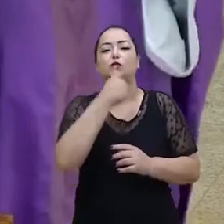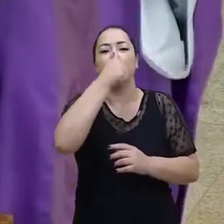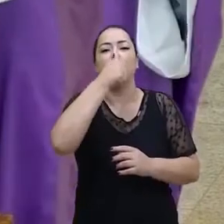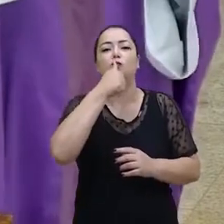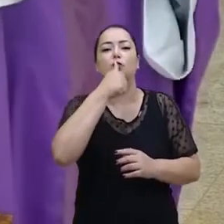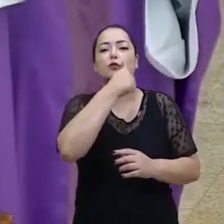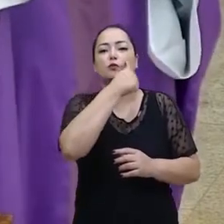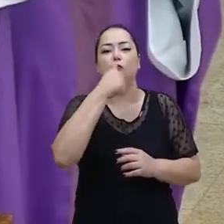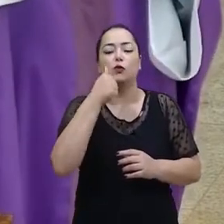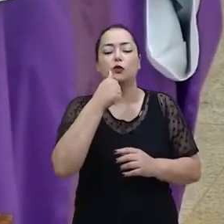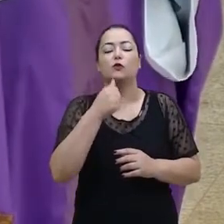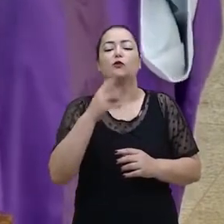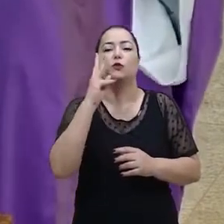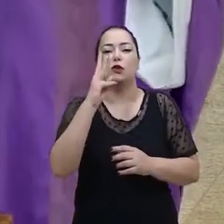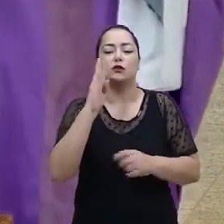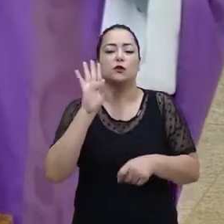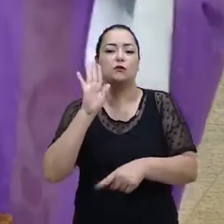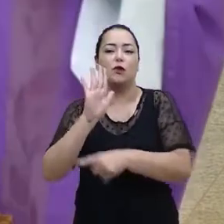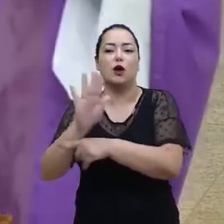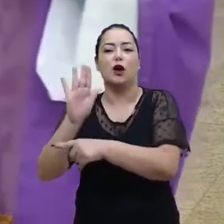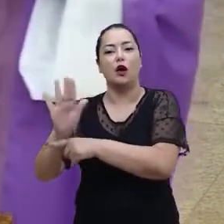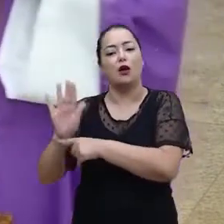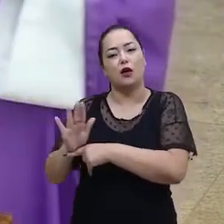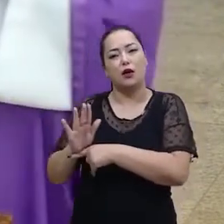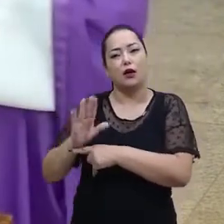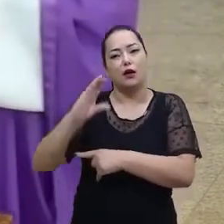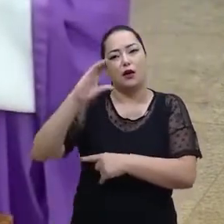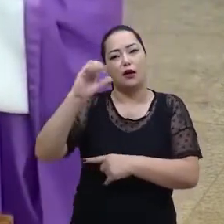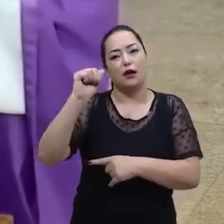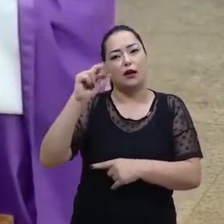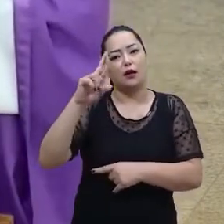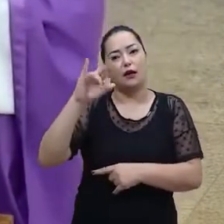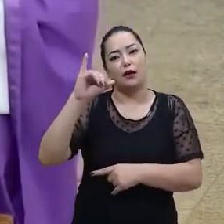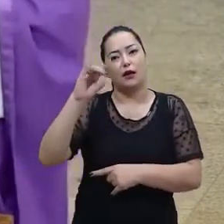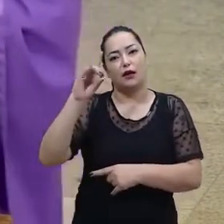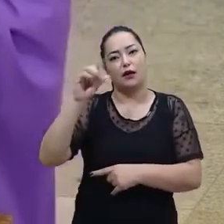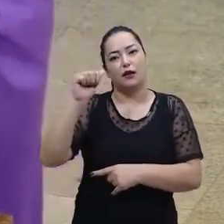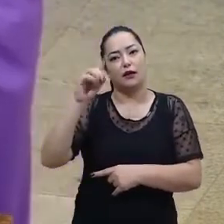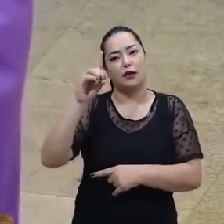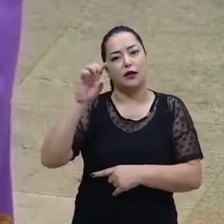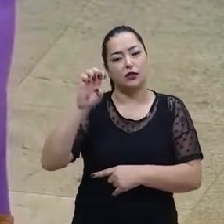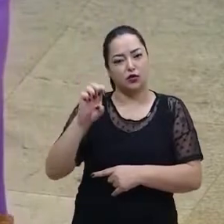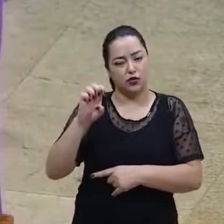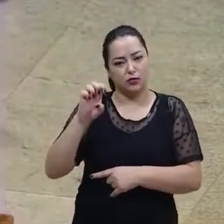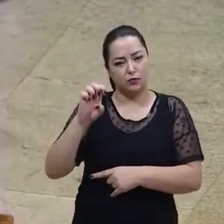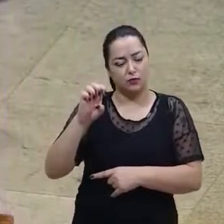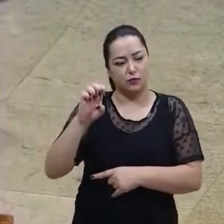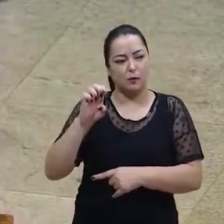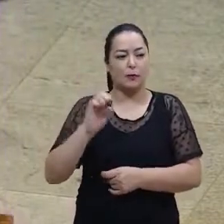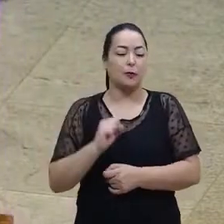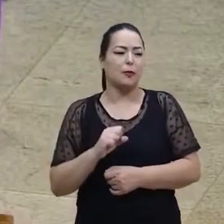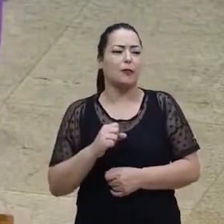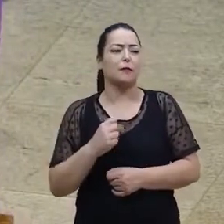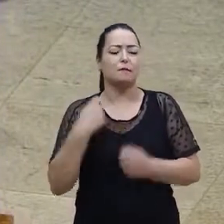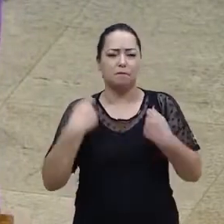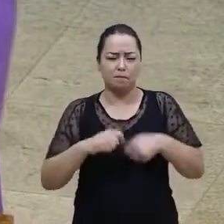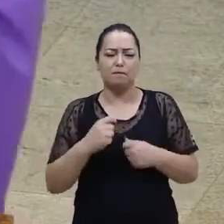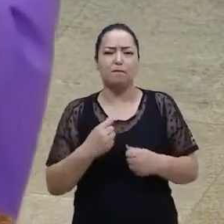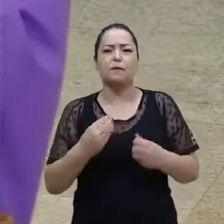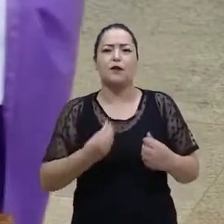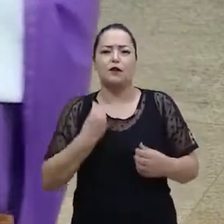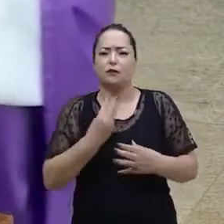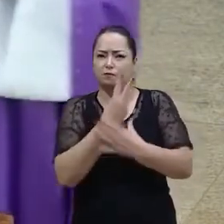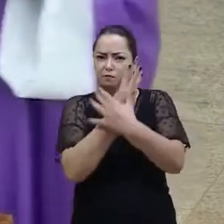as três coisas sendo vivenciadas com mais intensidade A gente tem que viver essas três dimensões